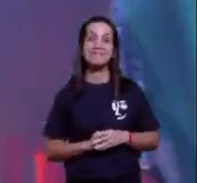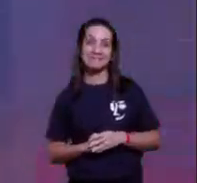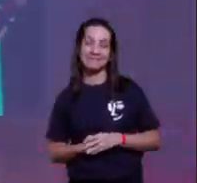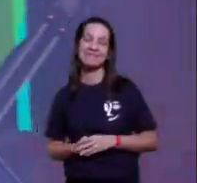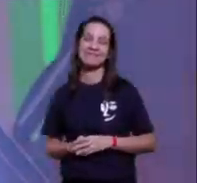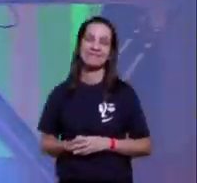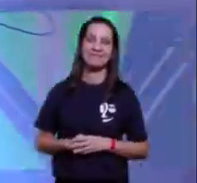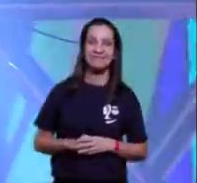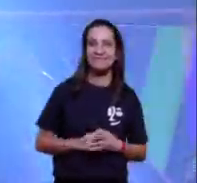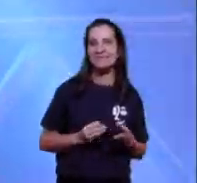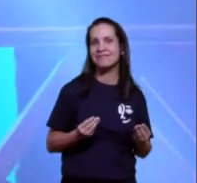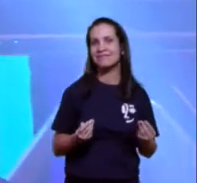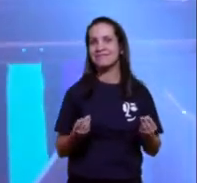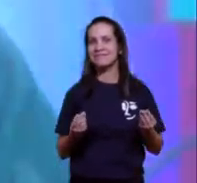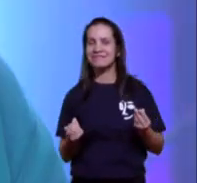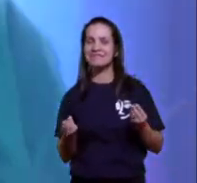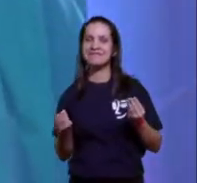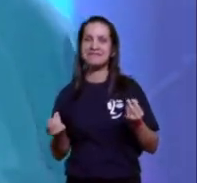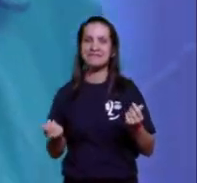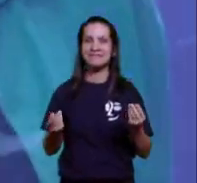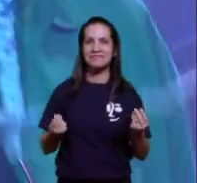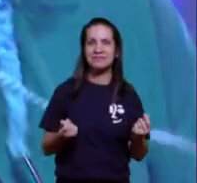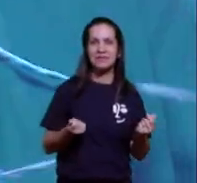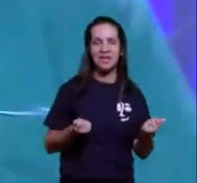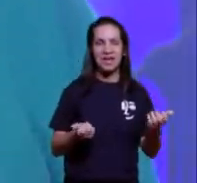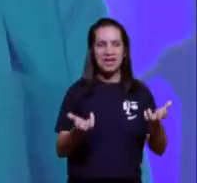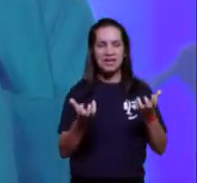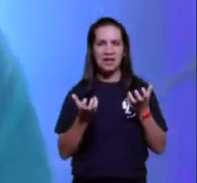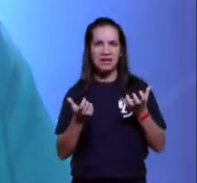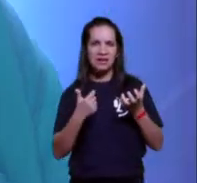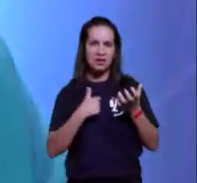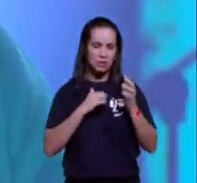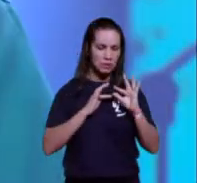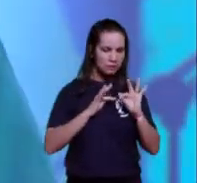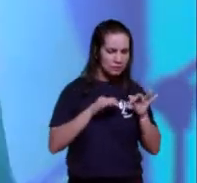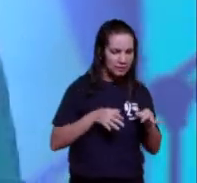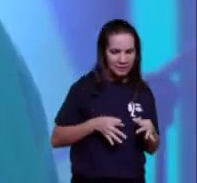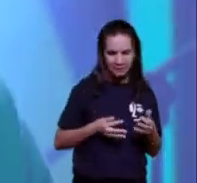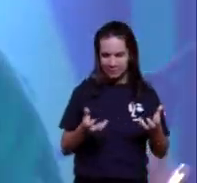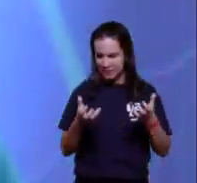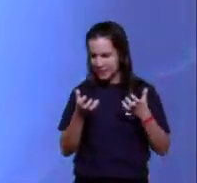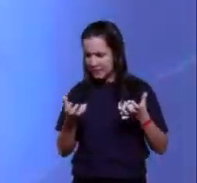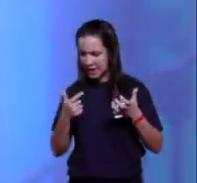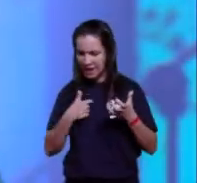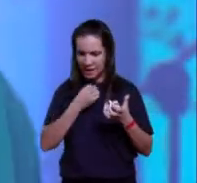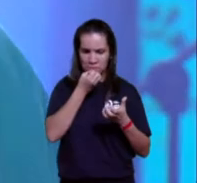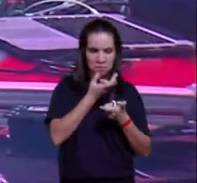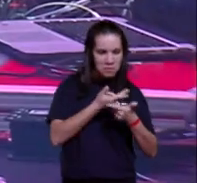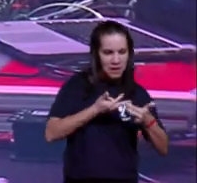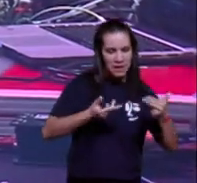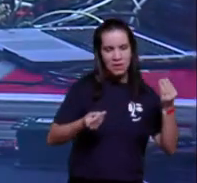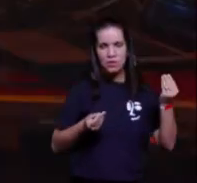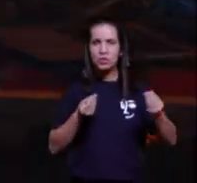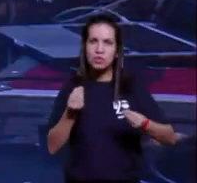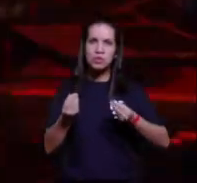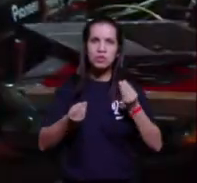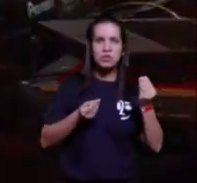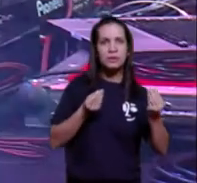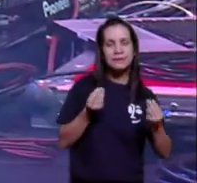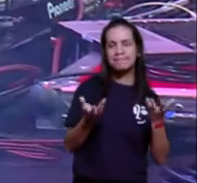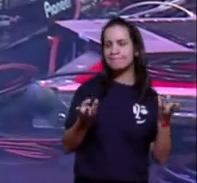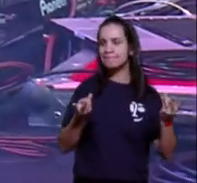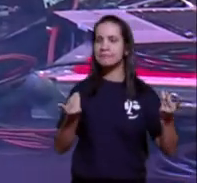Me dão parabéns, mas querem meu fim? Querem meus bens, me querem refém, eu só quero meu gin. bebendo